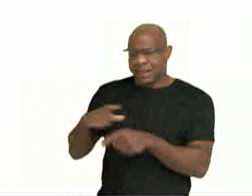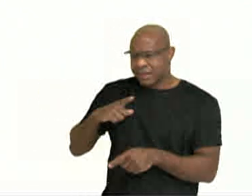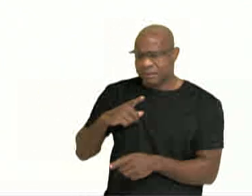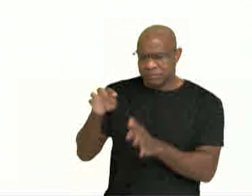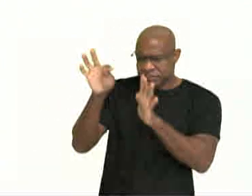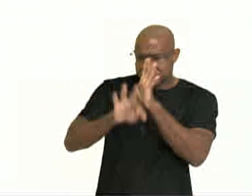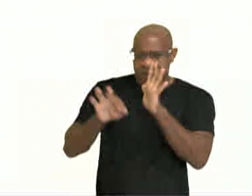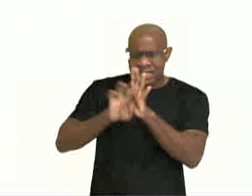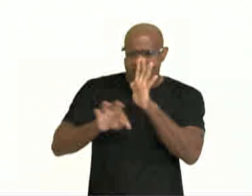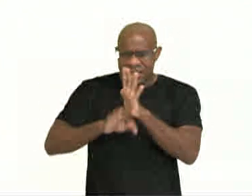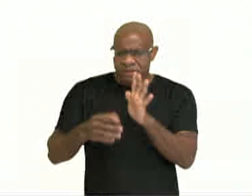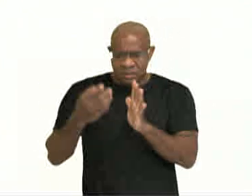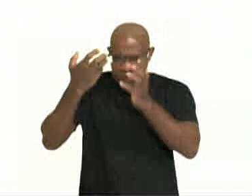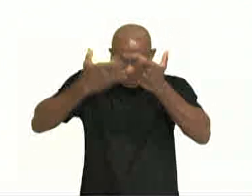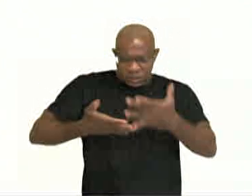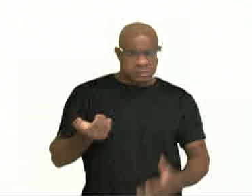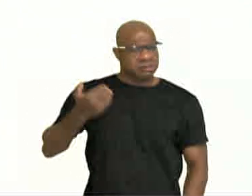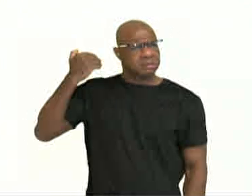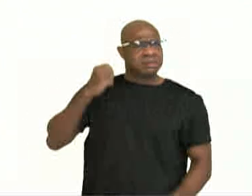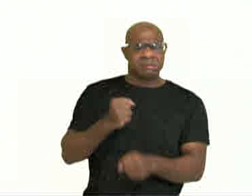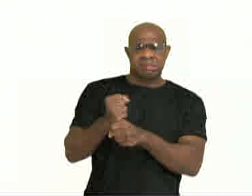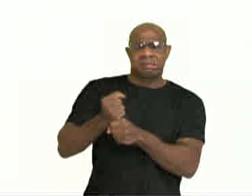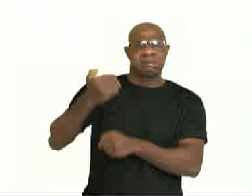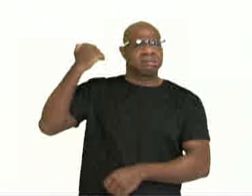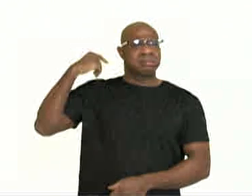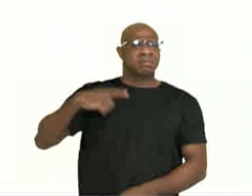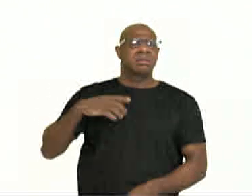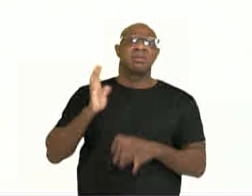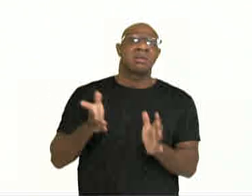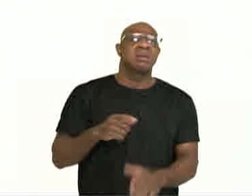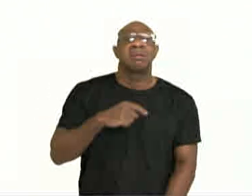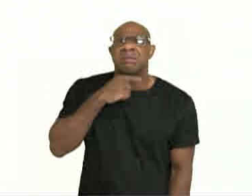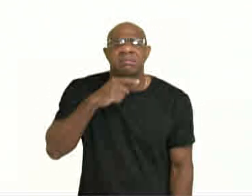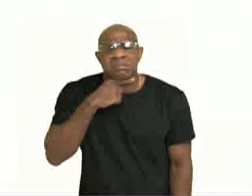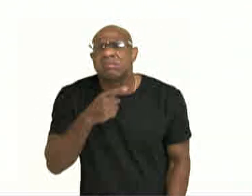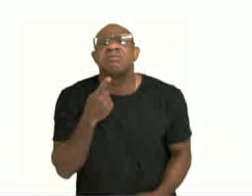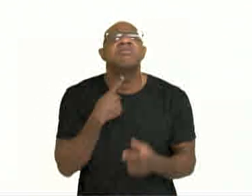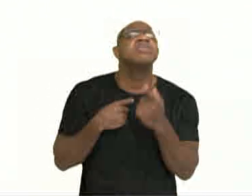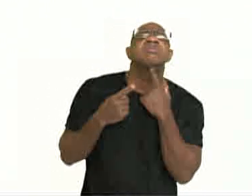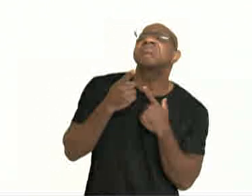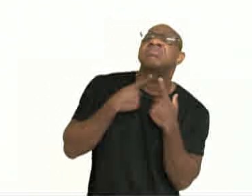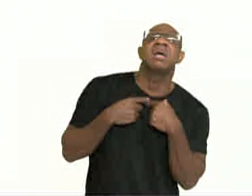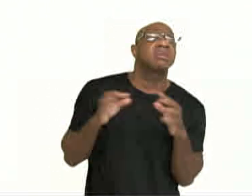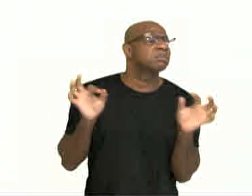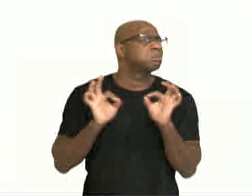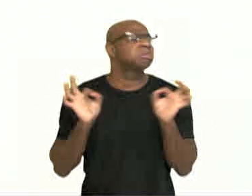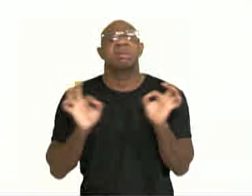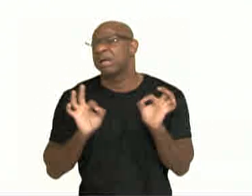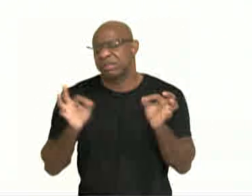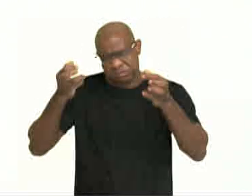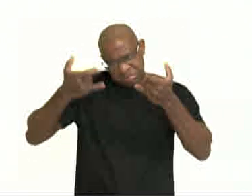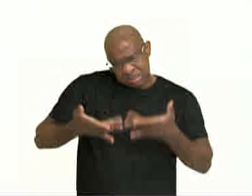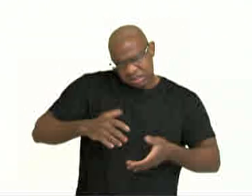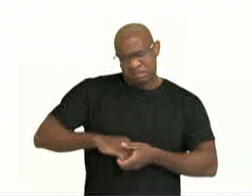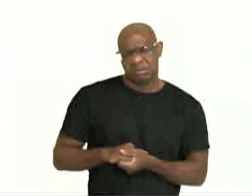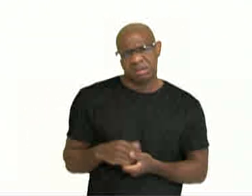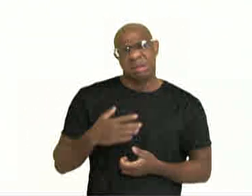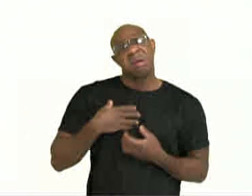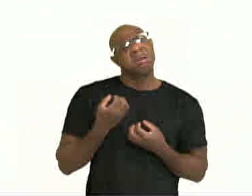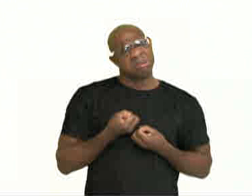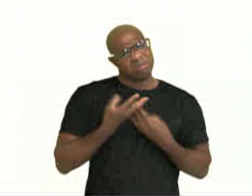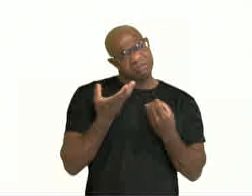que escrevi há mais de 2 anos e que já não tenho nenhuma vontade de falar a respeito. Confesso que